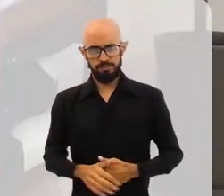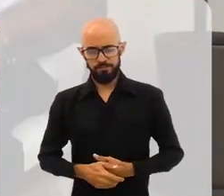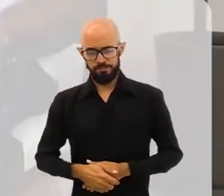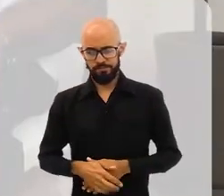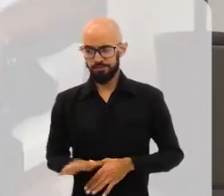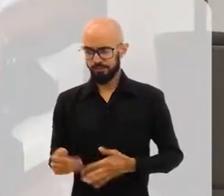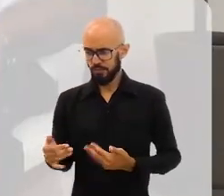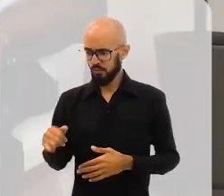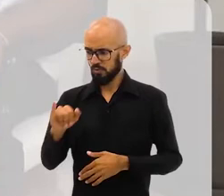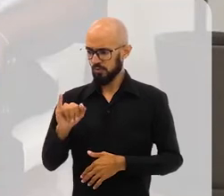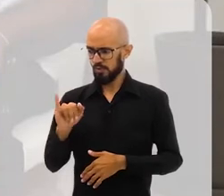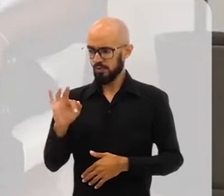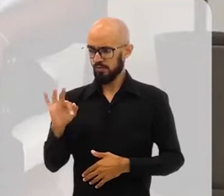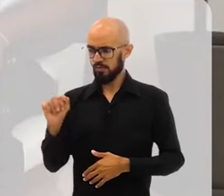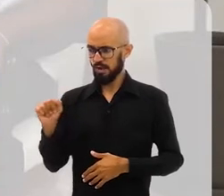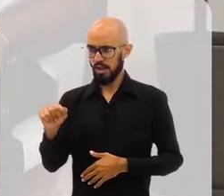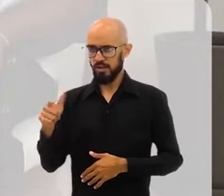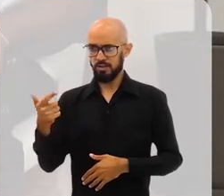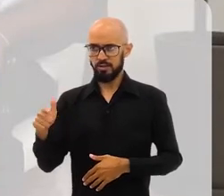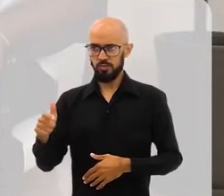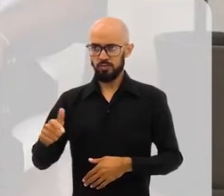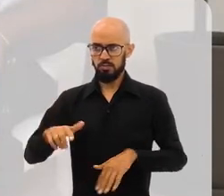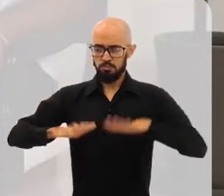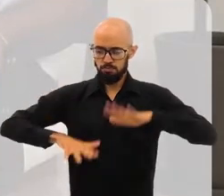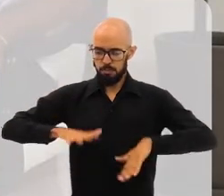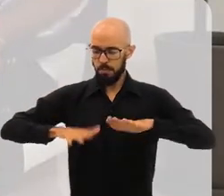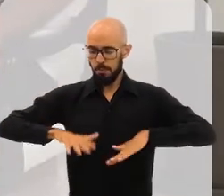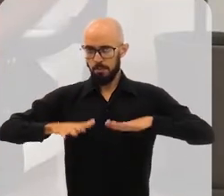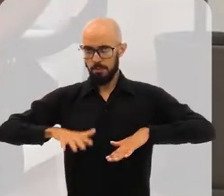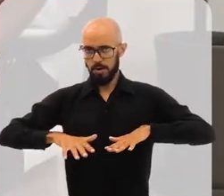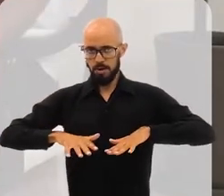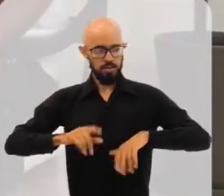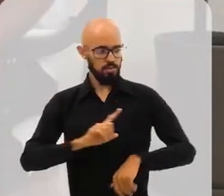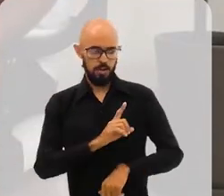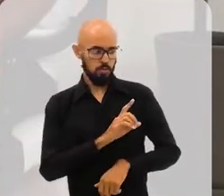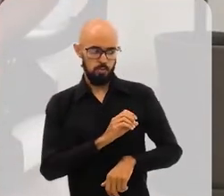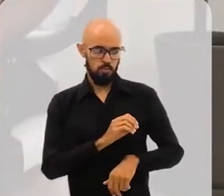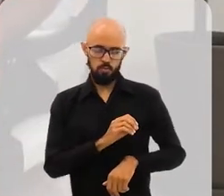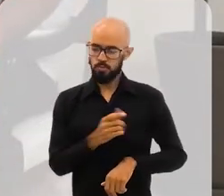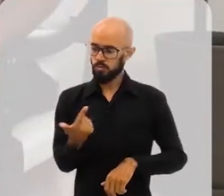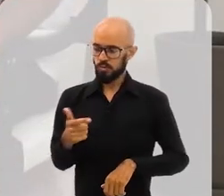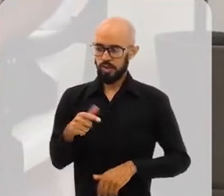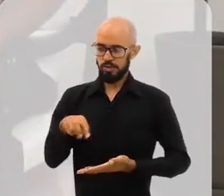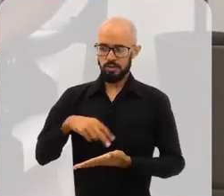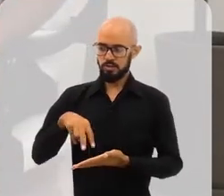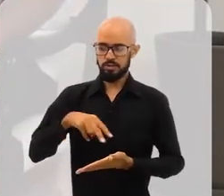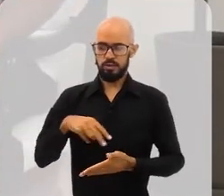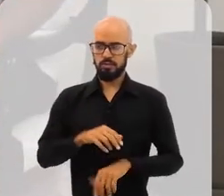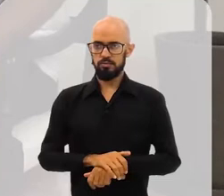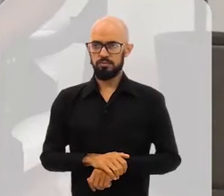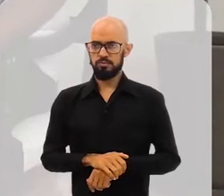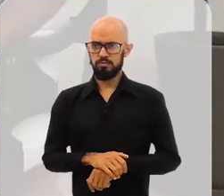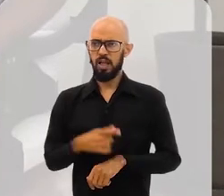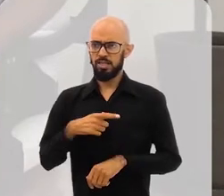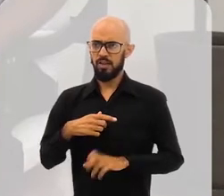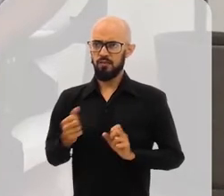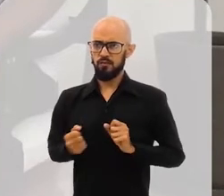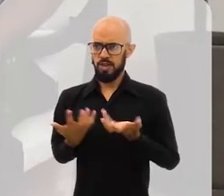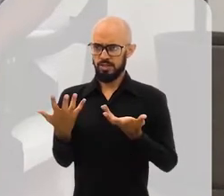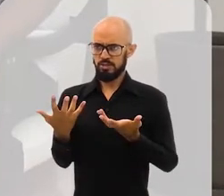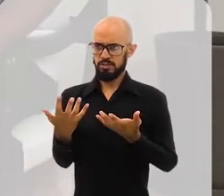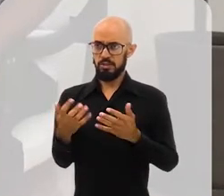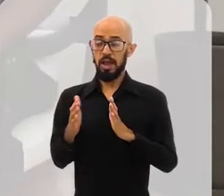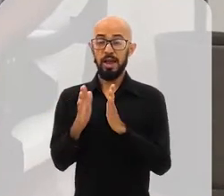então dos rituais de fa não temos atabaques não tá baclin não temos dança não temos